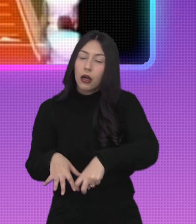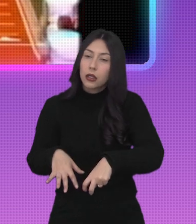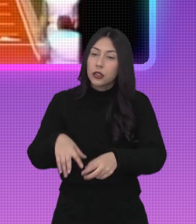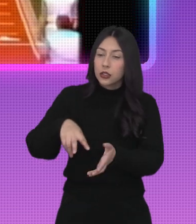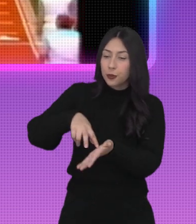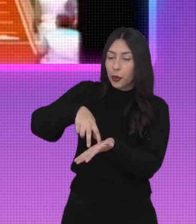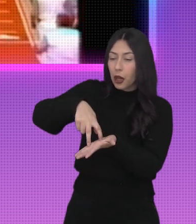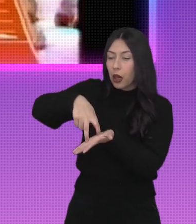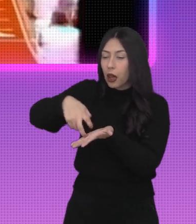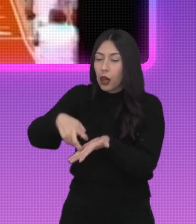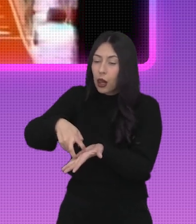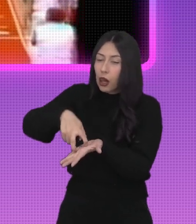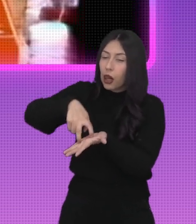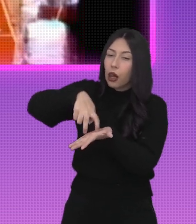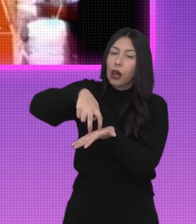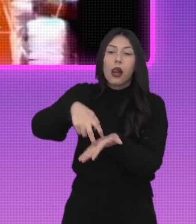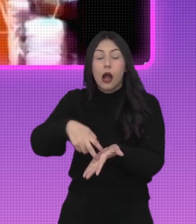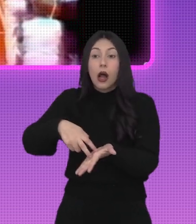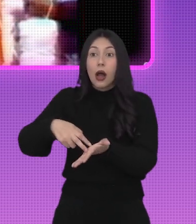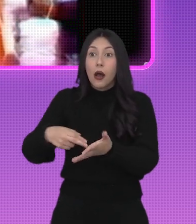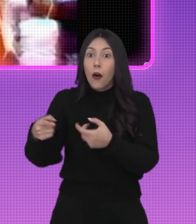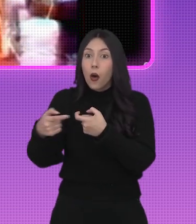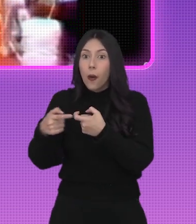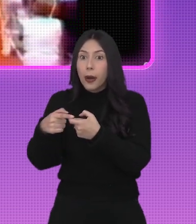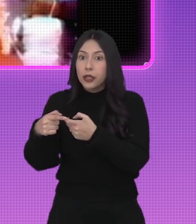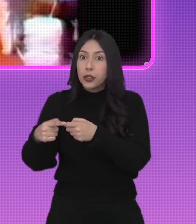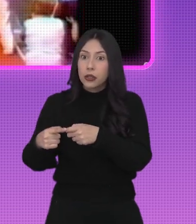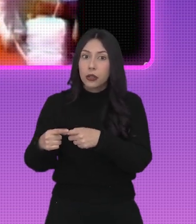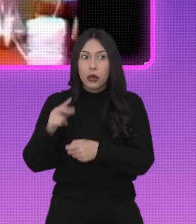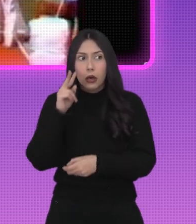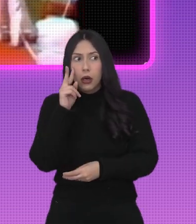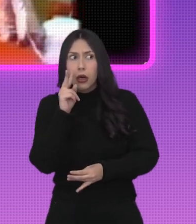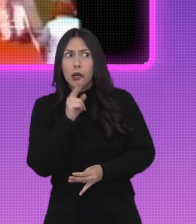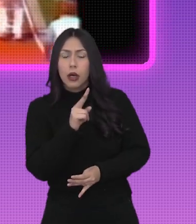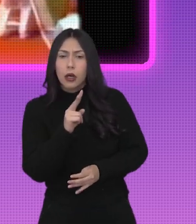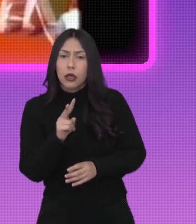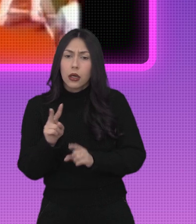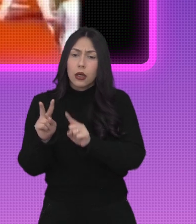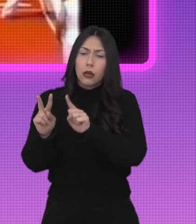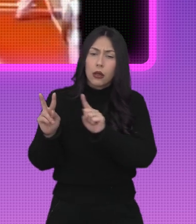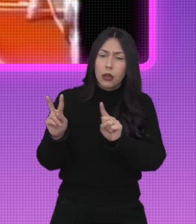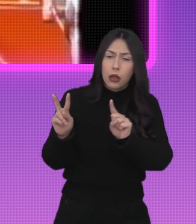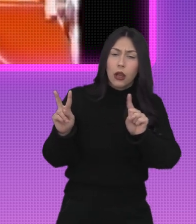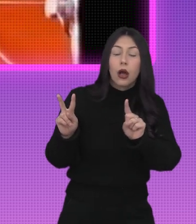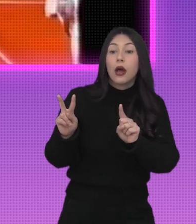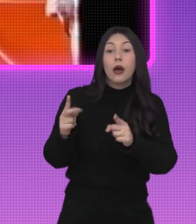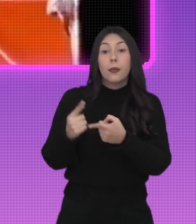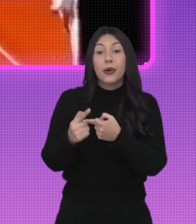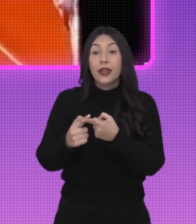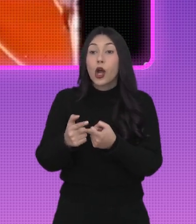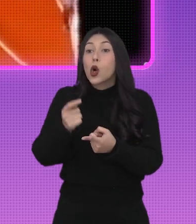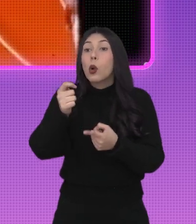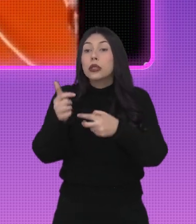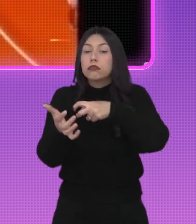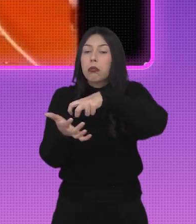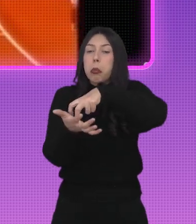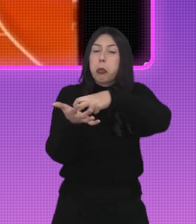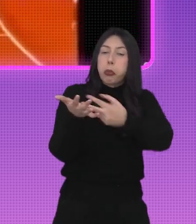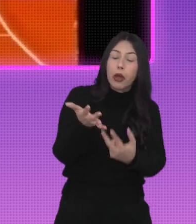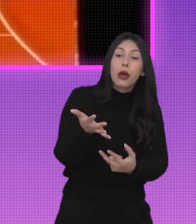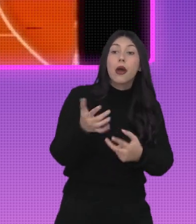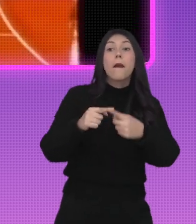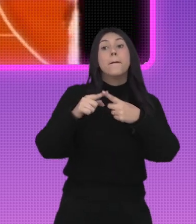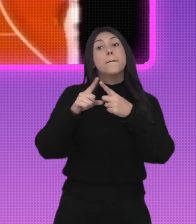a andar mancando, mas fugindo dos médicos, assim, os médicos olhando de longe, assim, só para ver se ela não ia ter um